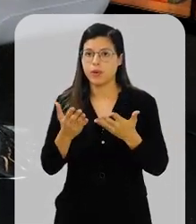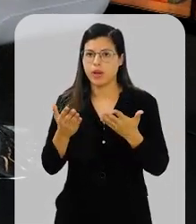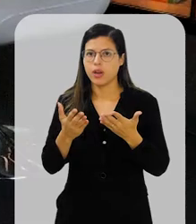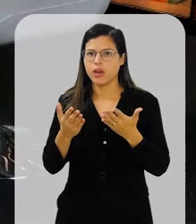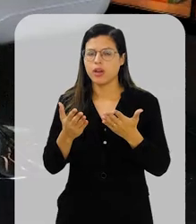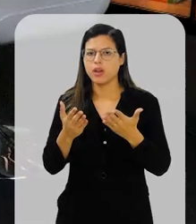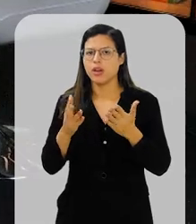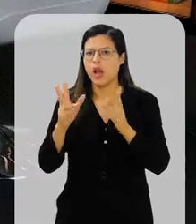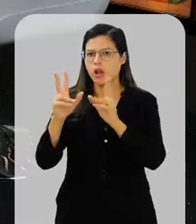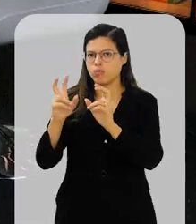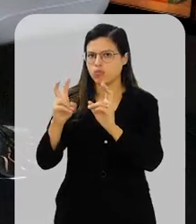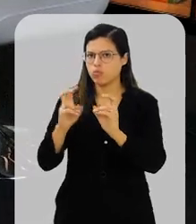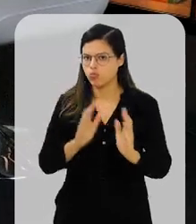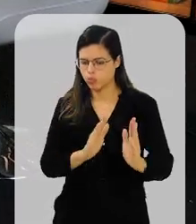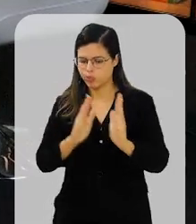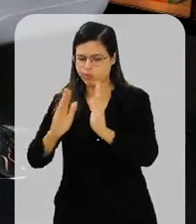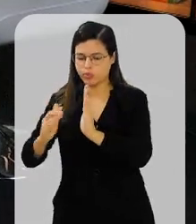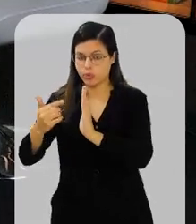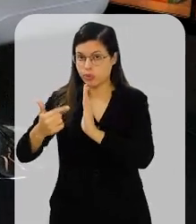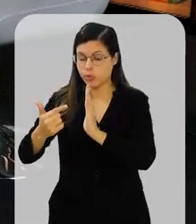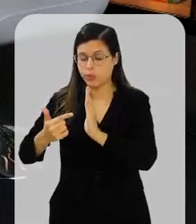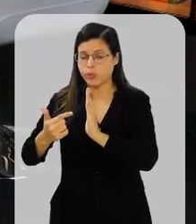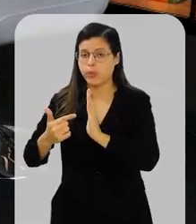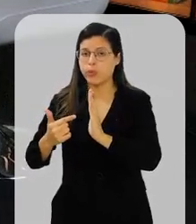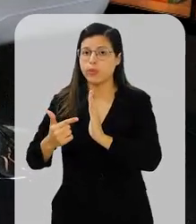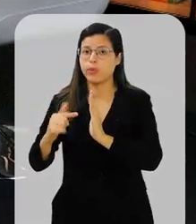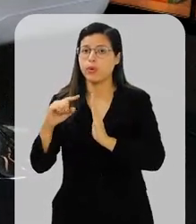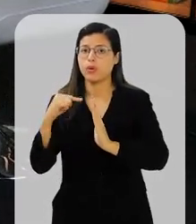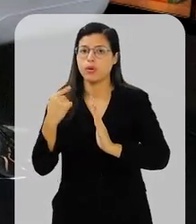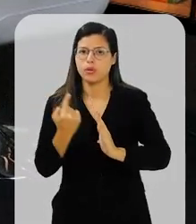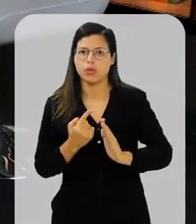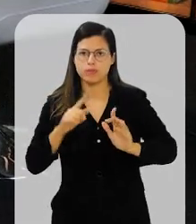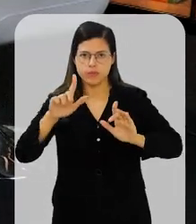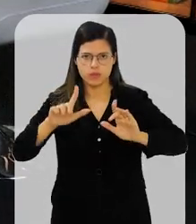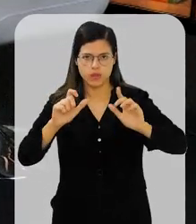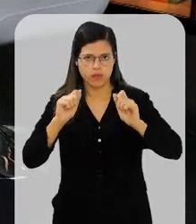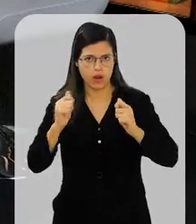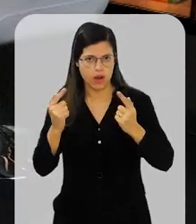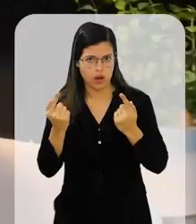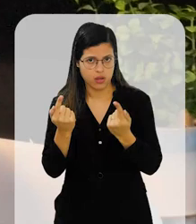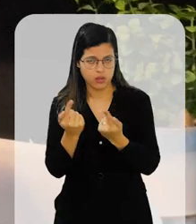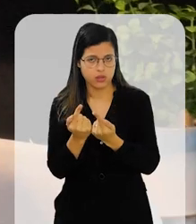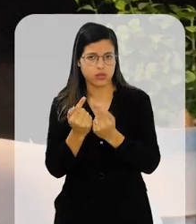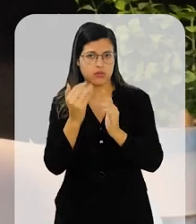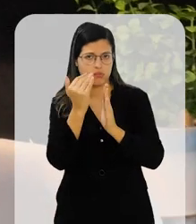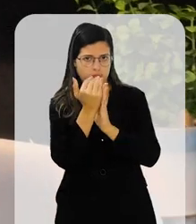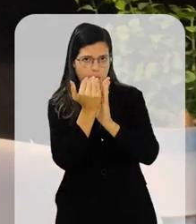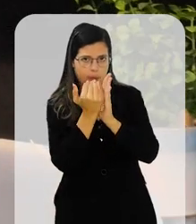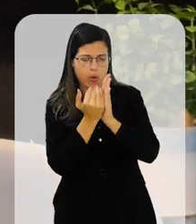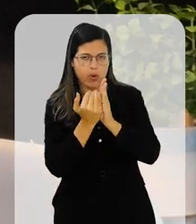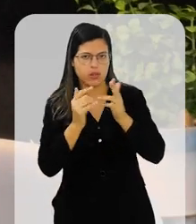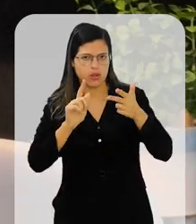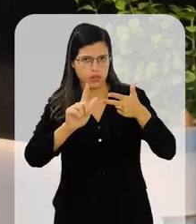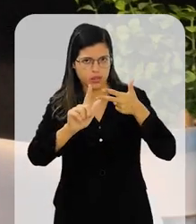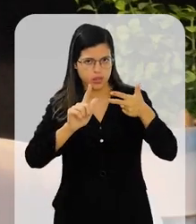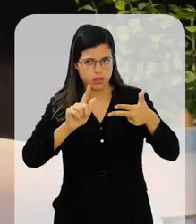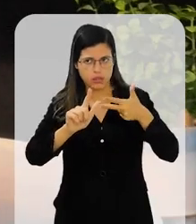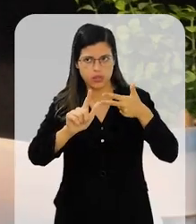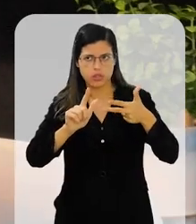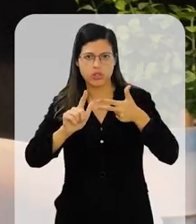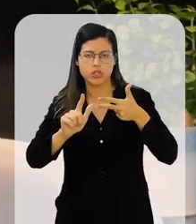deixar algo para a gente falar no segundo. Por exemplo, estamos na TV Alerj, né, numa